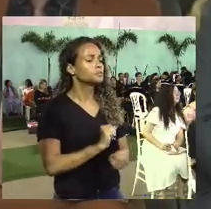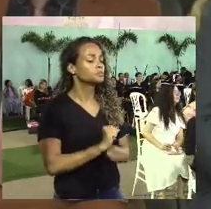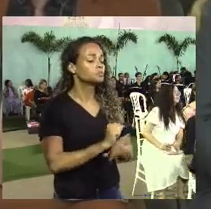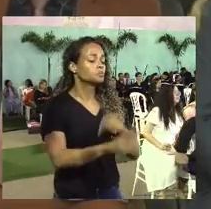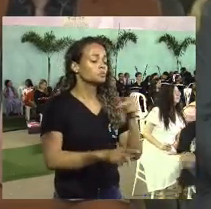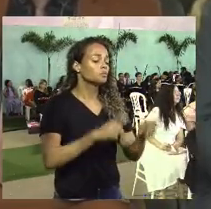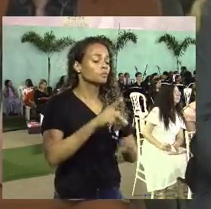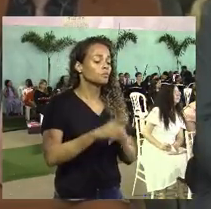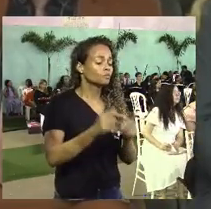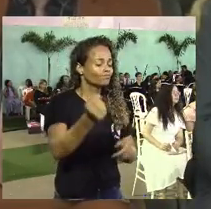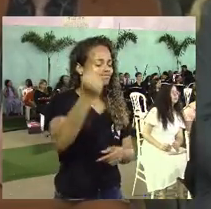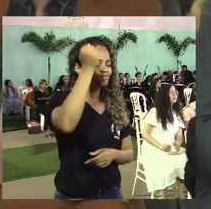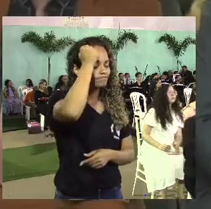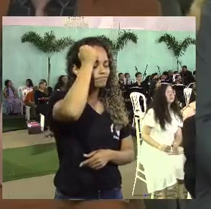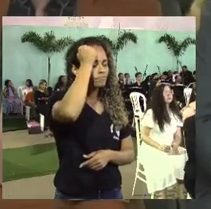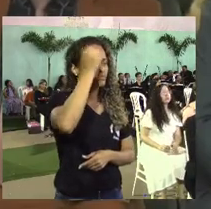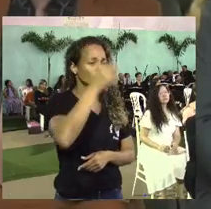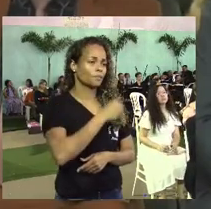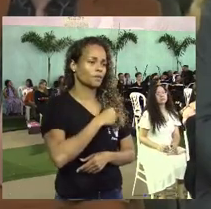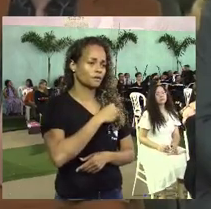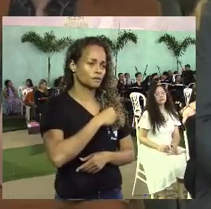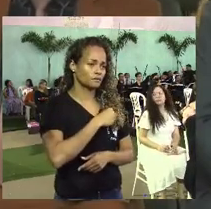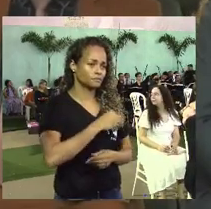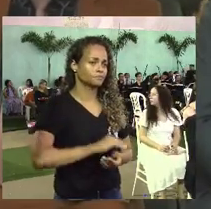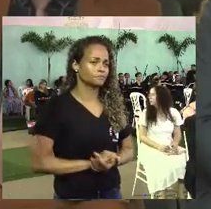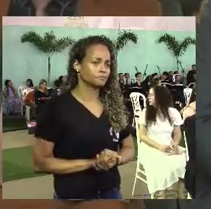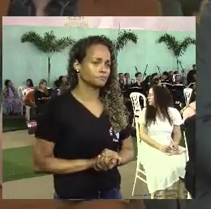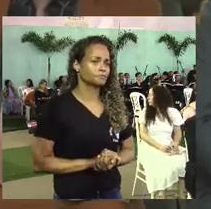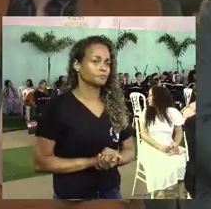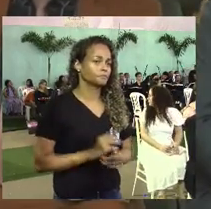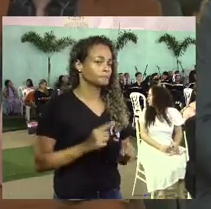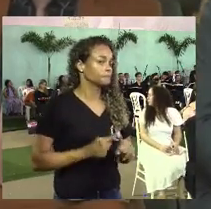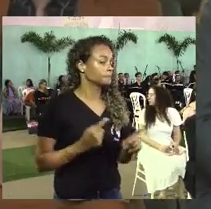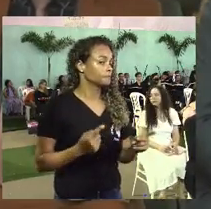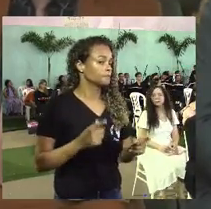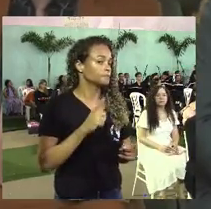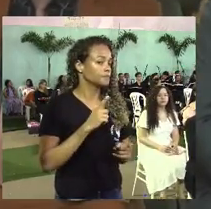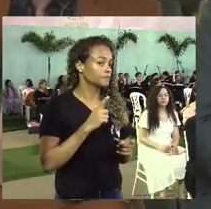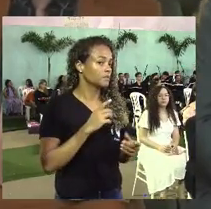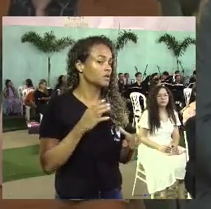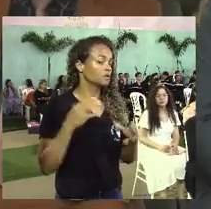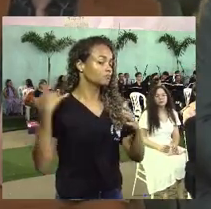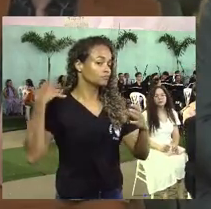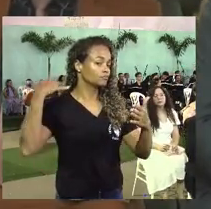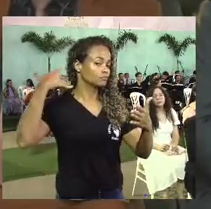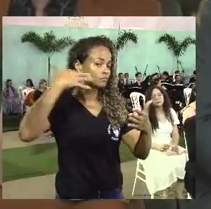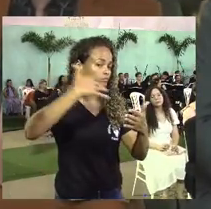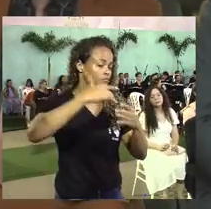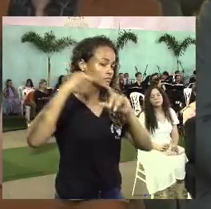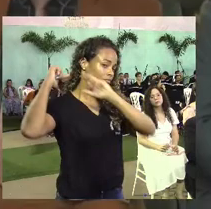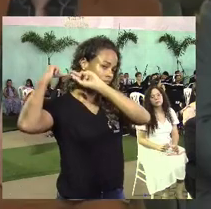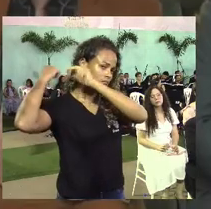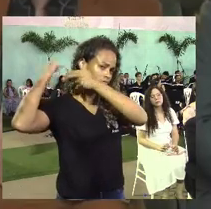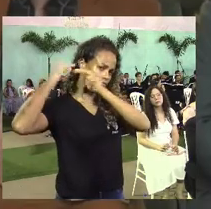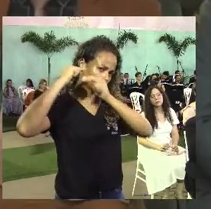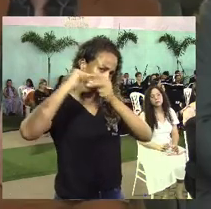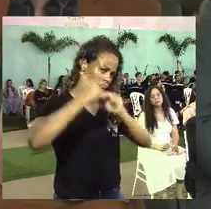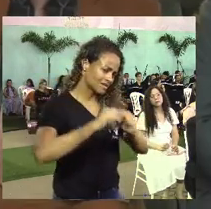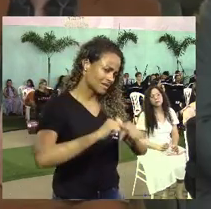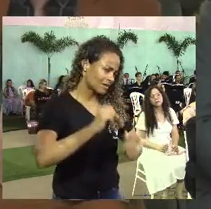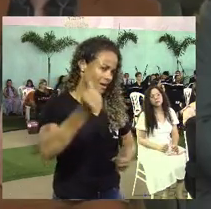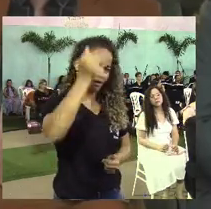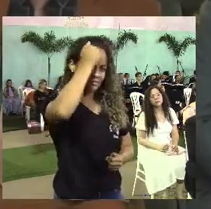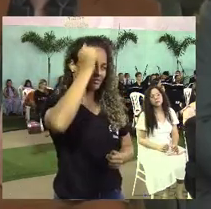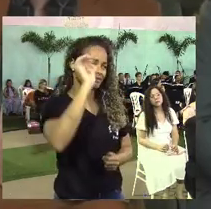o povo se arrependa dos seus pecados mas existem gerações que elas não se